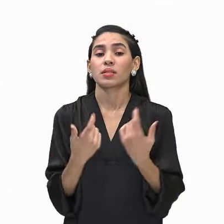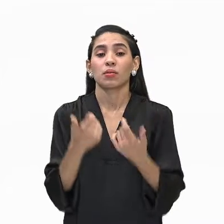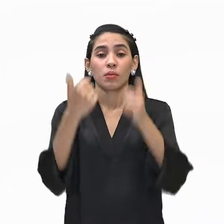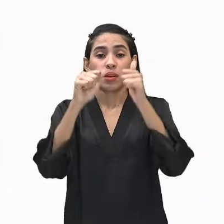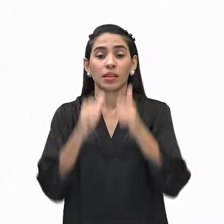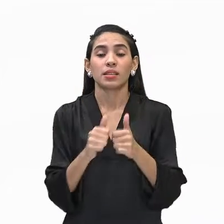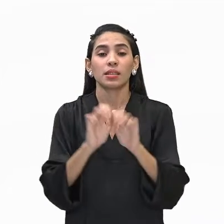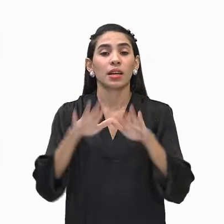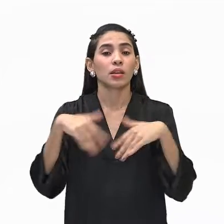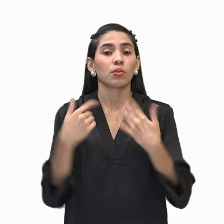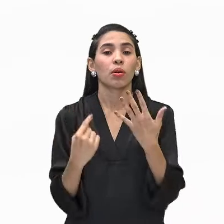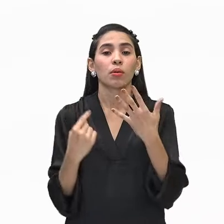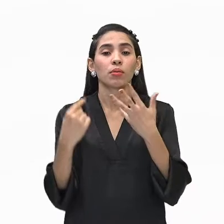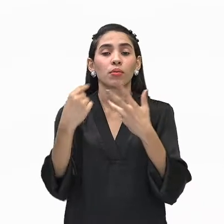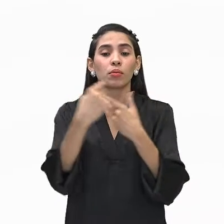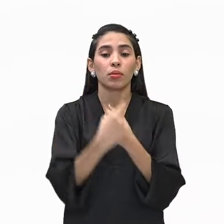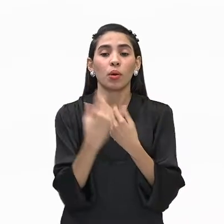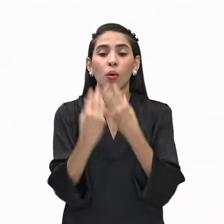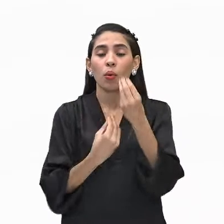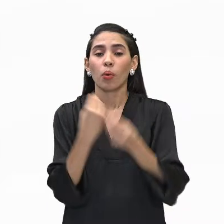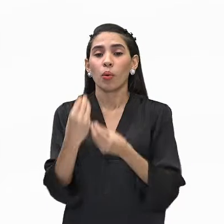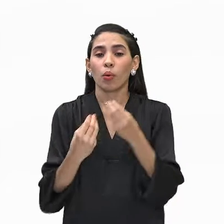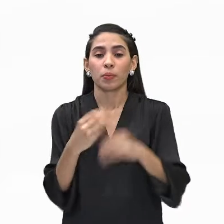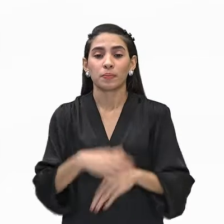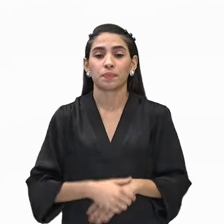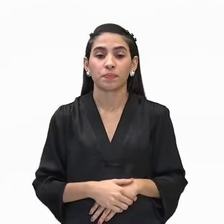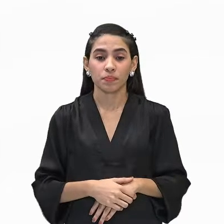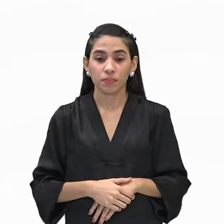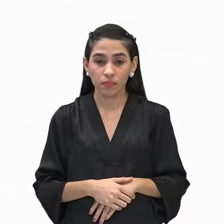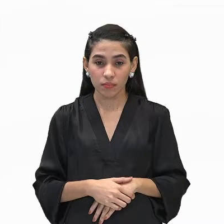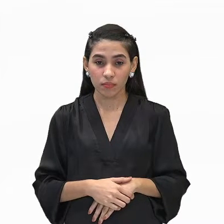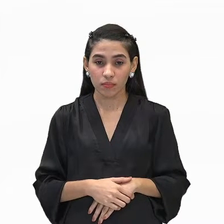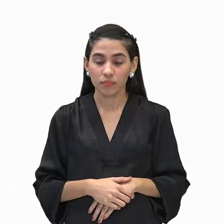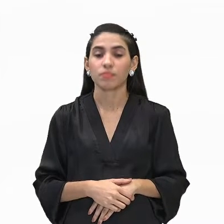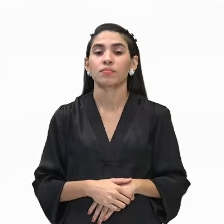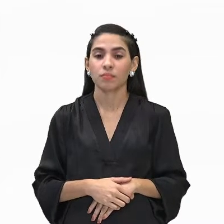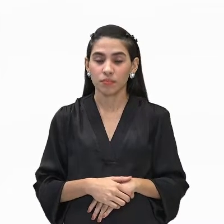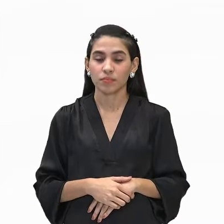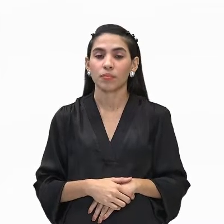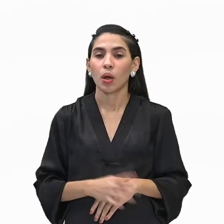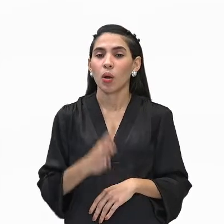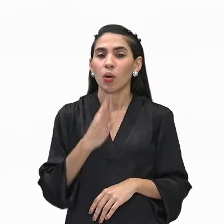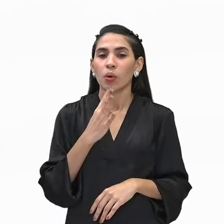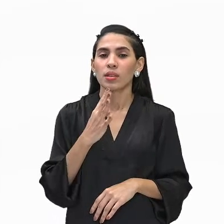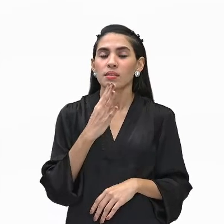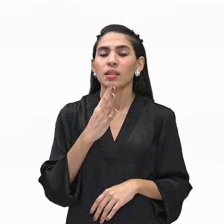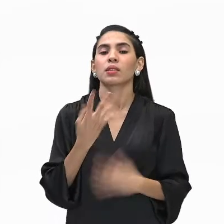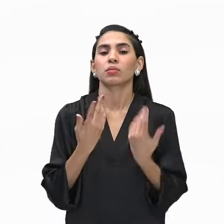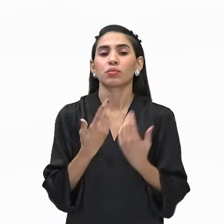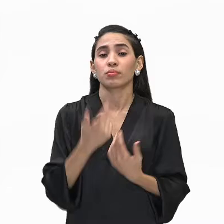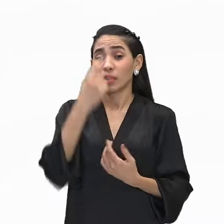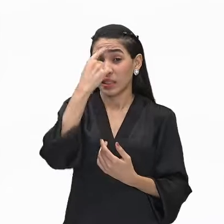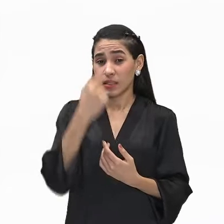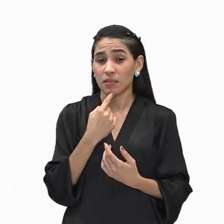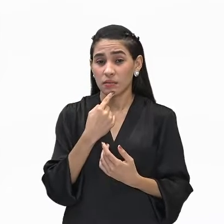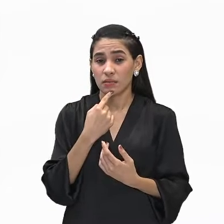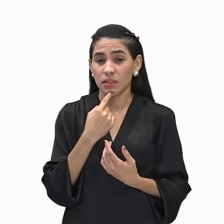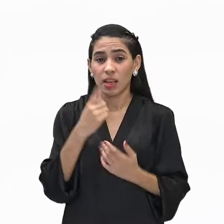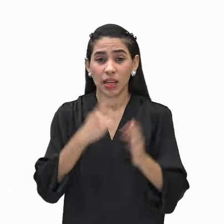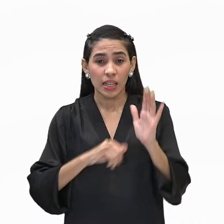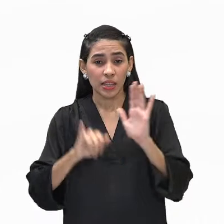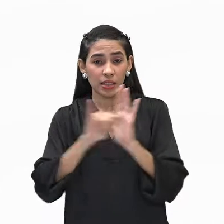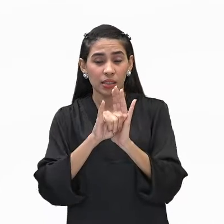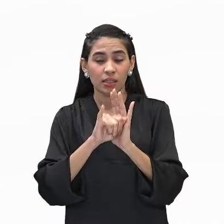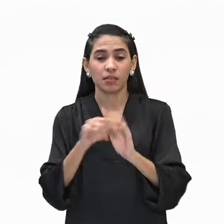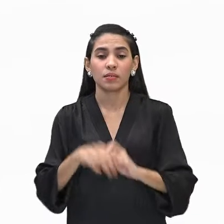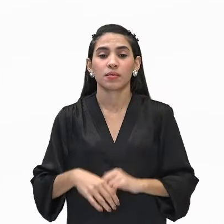são as opções de como construir? Então, construindo sua identidade é o tema do nosso projeto. Nome